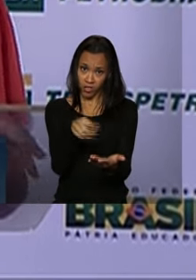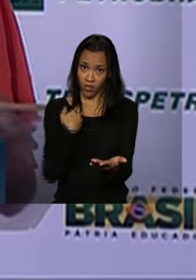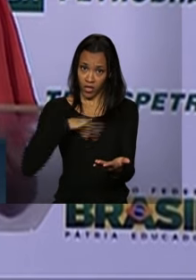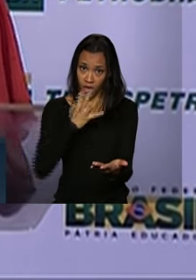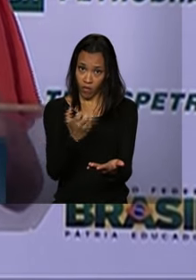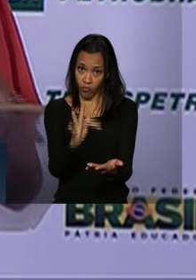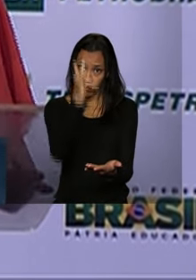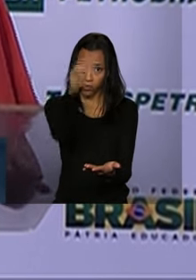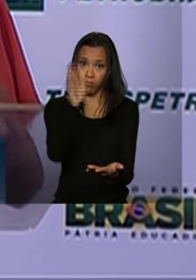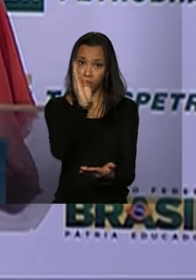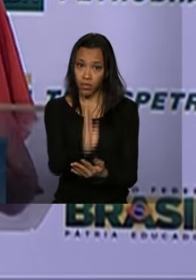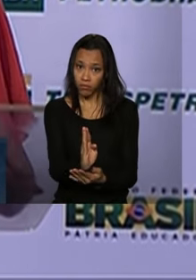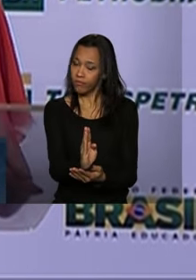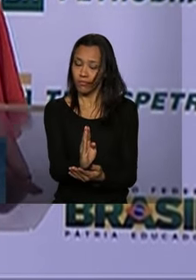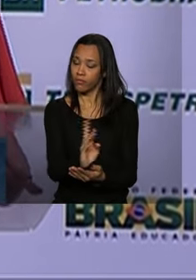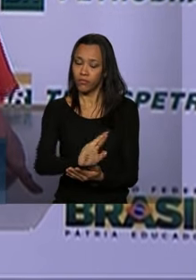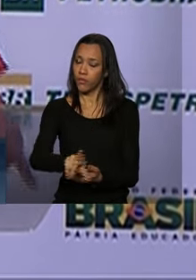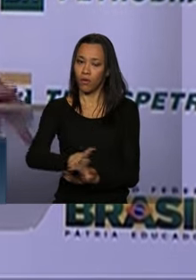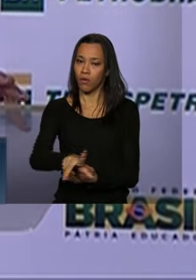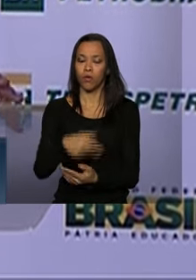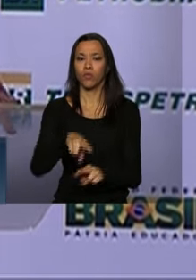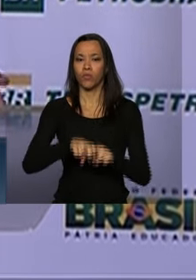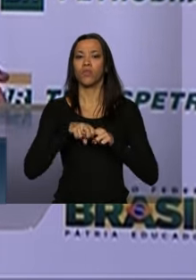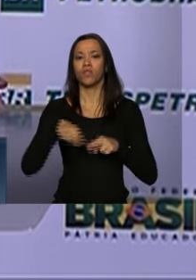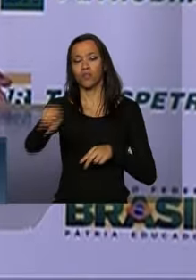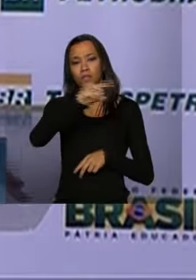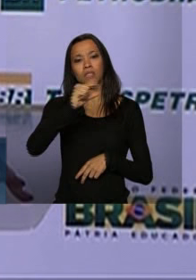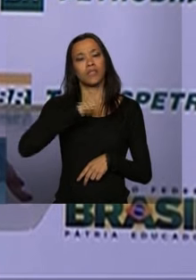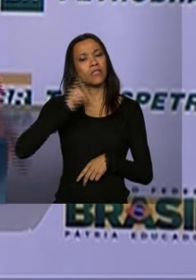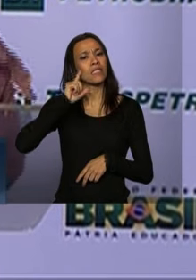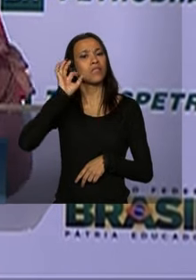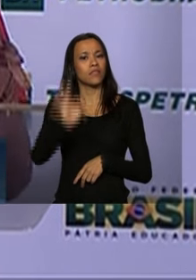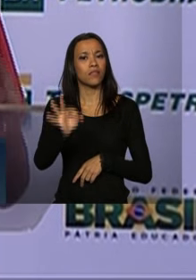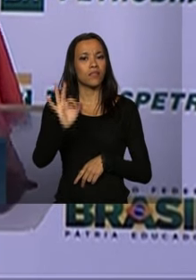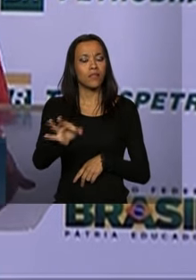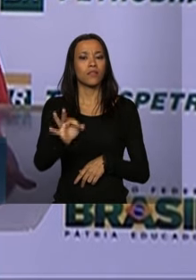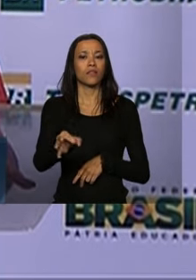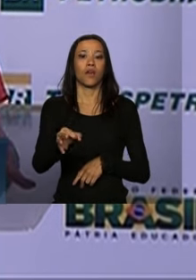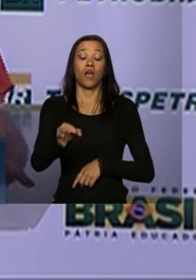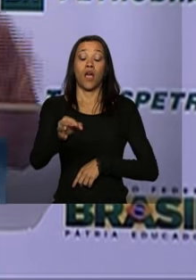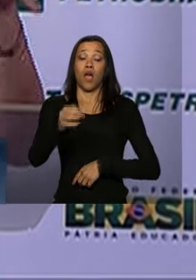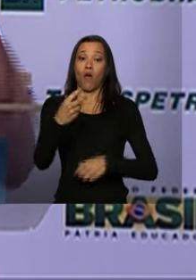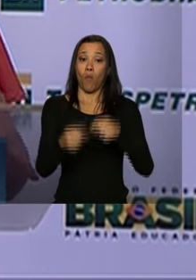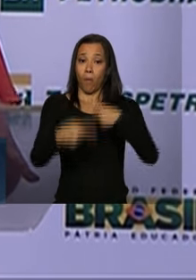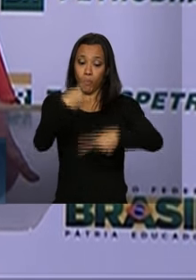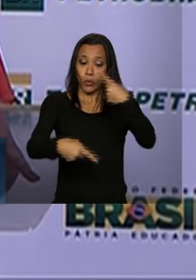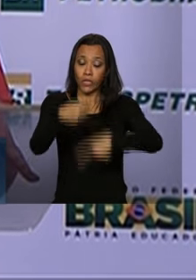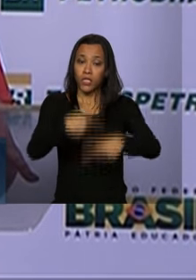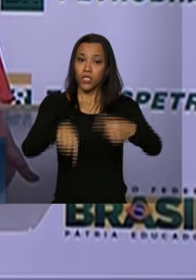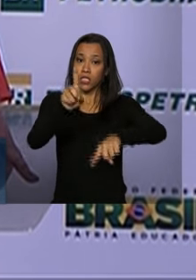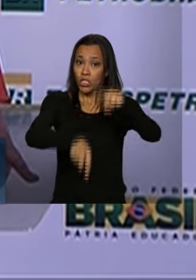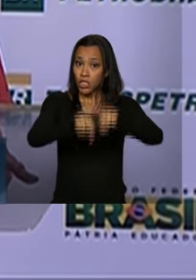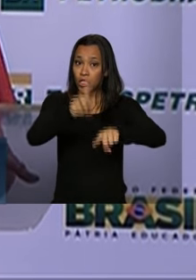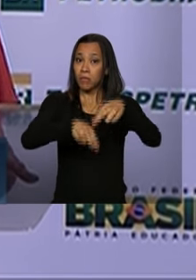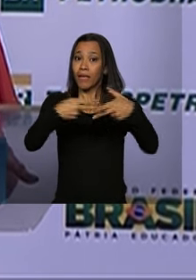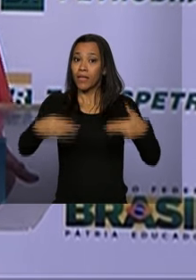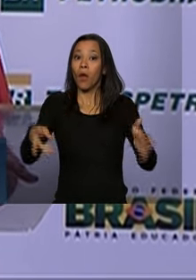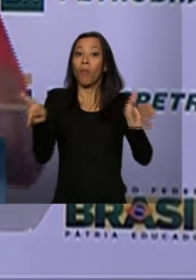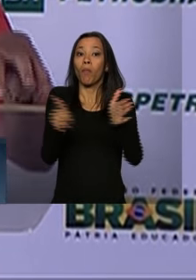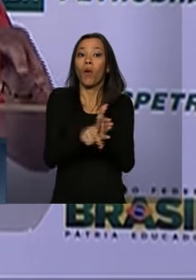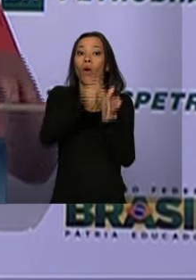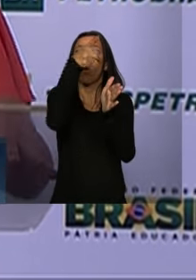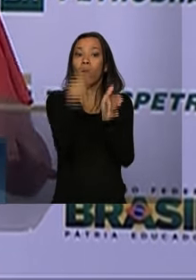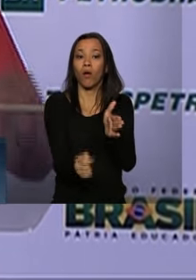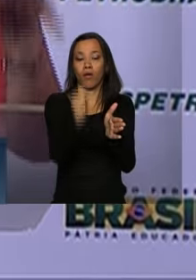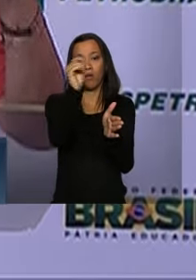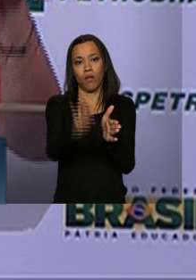isso, vocês podem ter certeza, a política de conteúdo local, ela veio